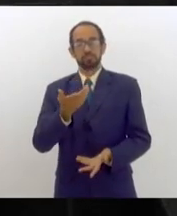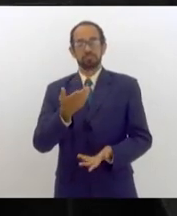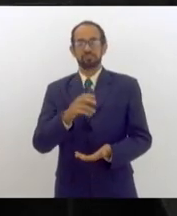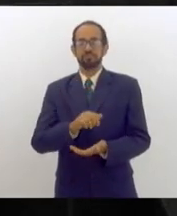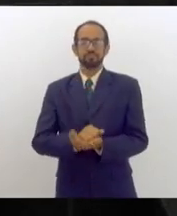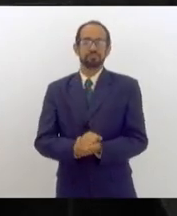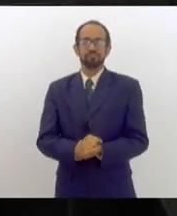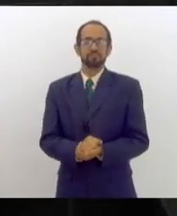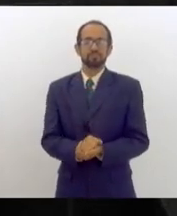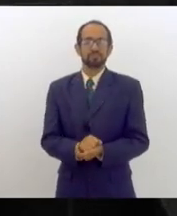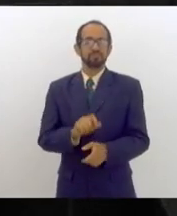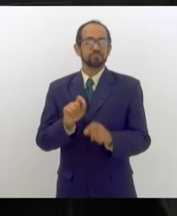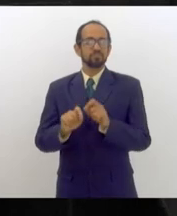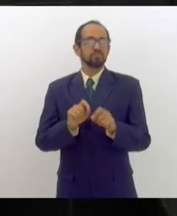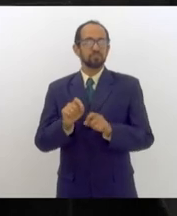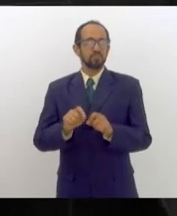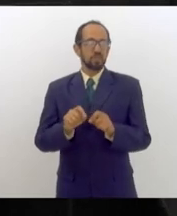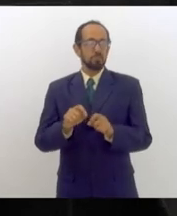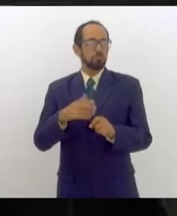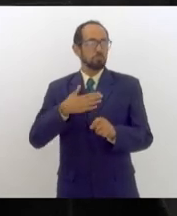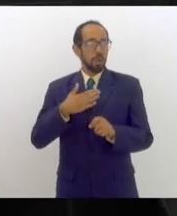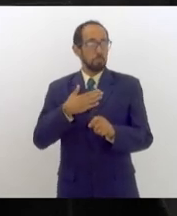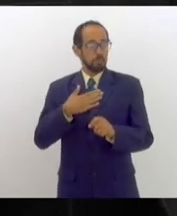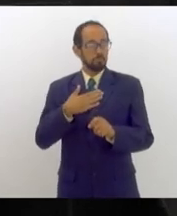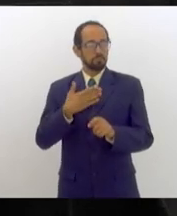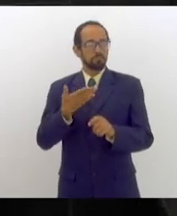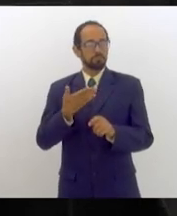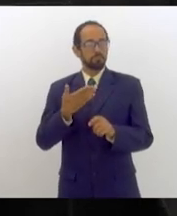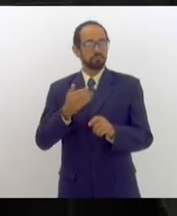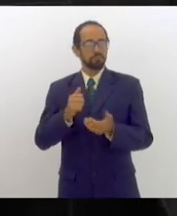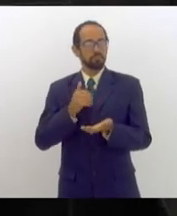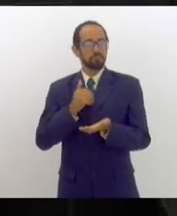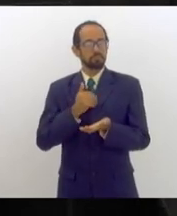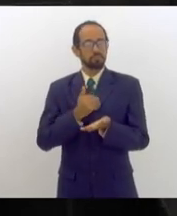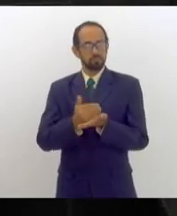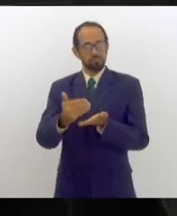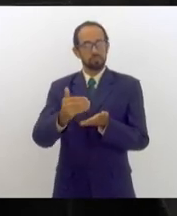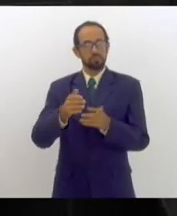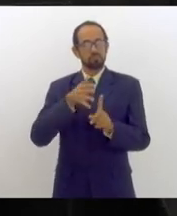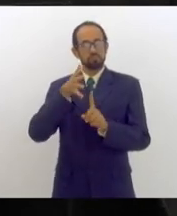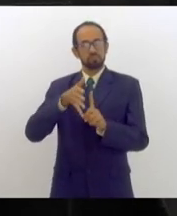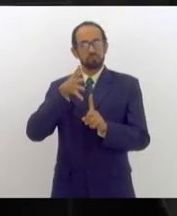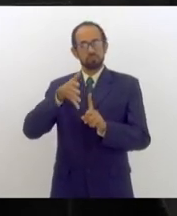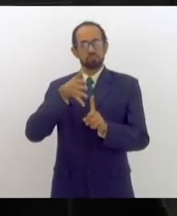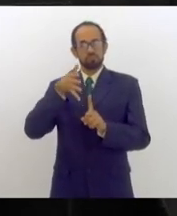fazer aqui o uso da palavra no expediente inicial